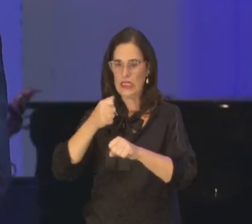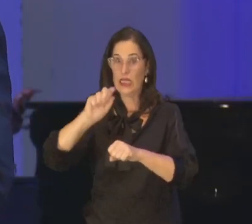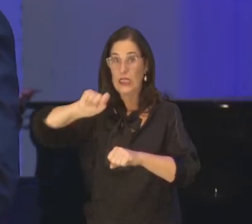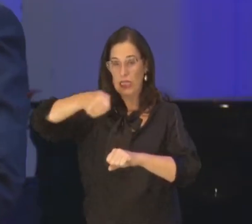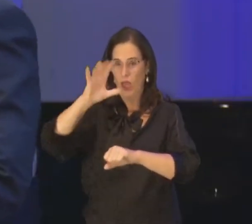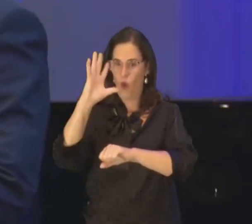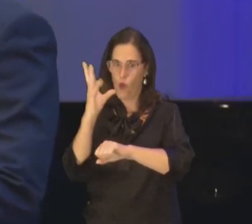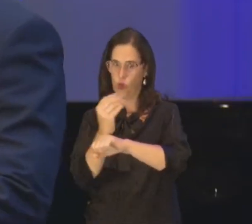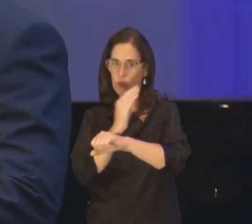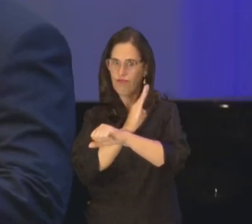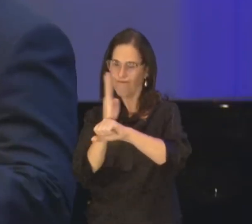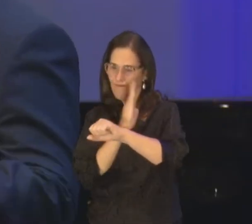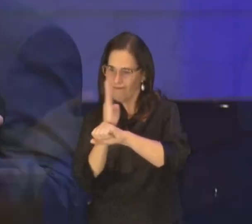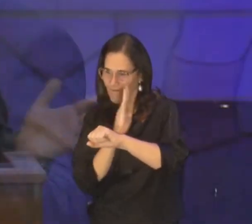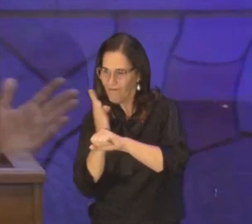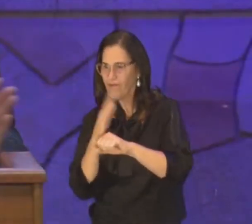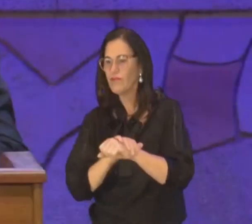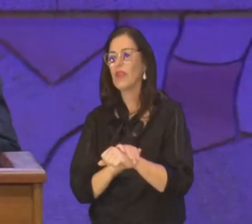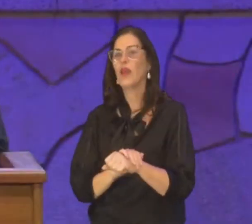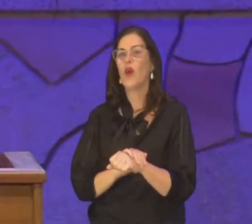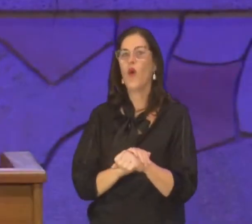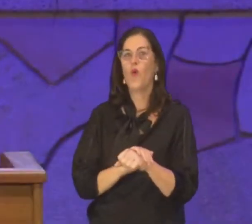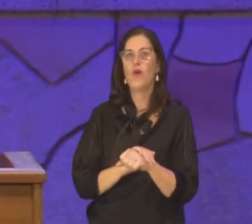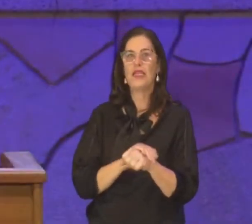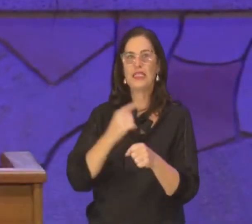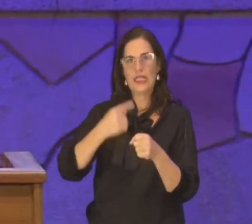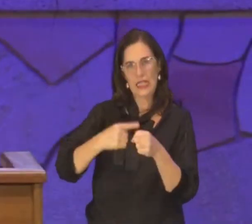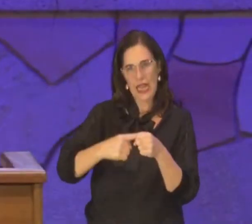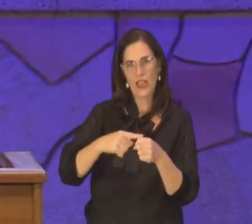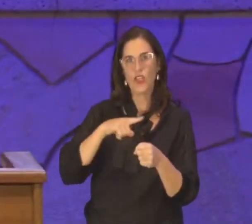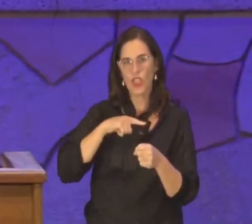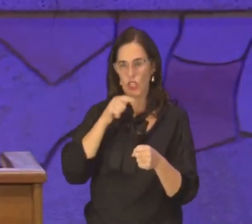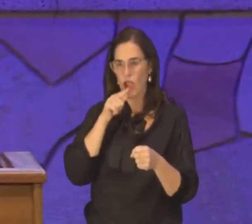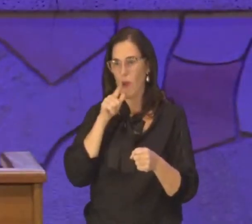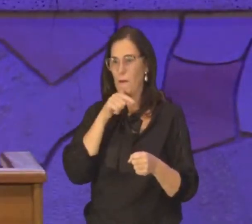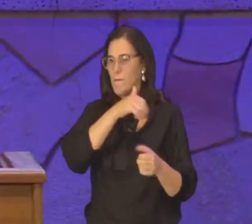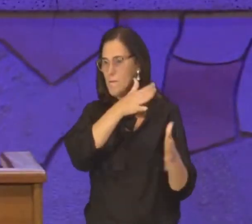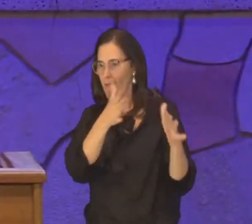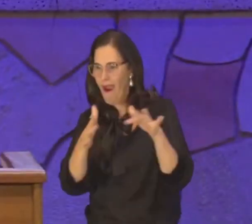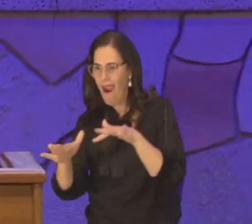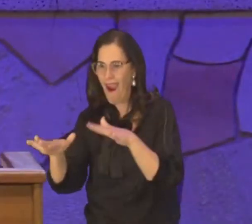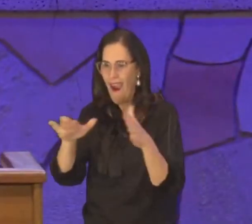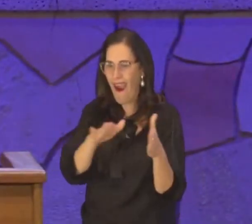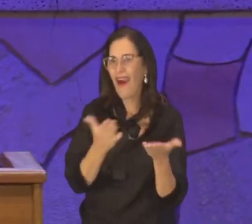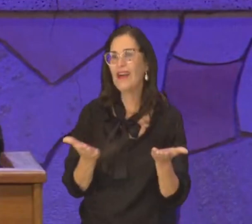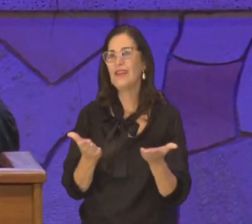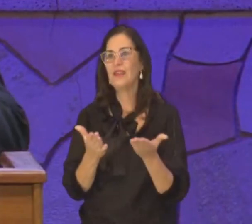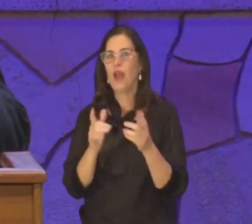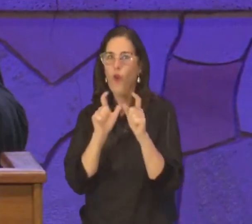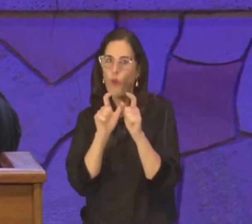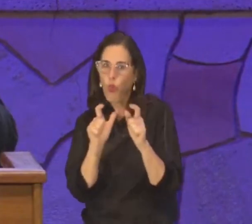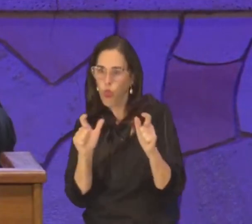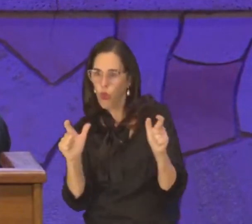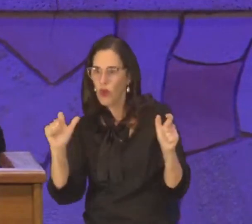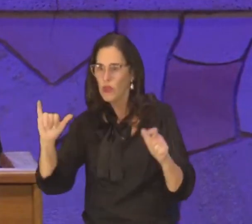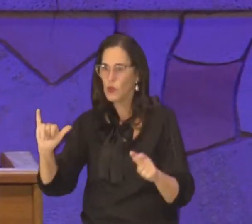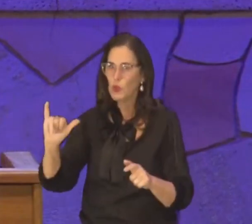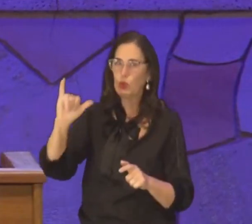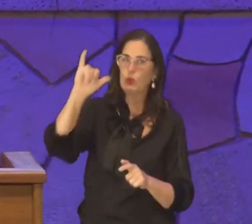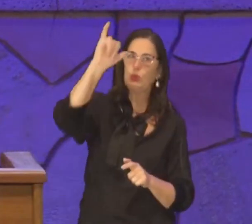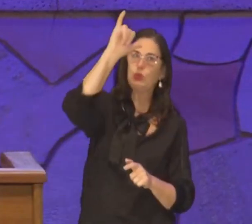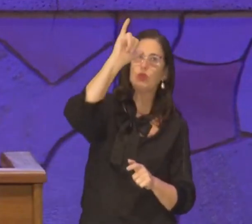Izmir, uma cidade portuária, com um bom aeroporto, uma cidade que tem crescido e desenvolve o turismo,